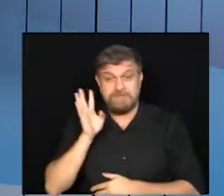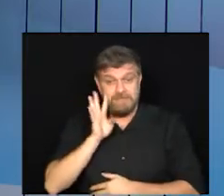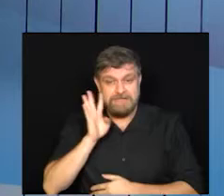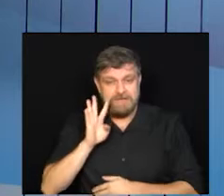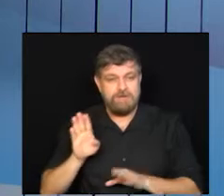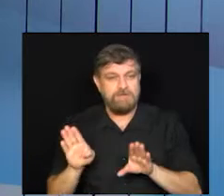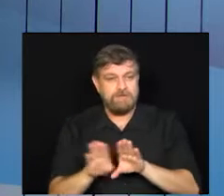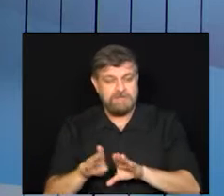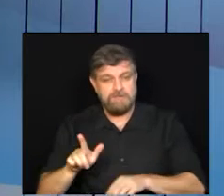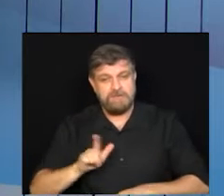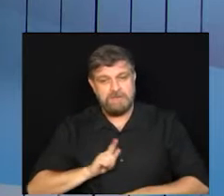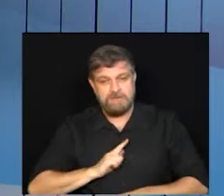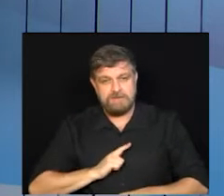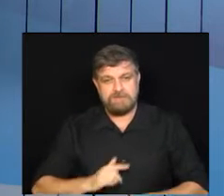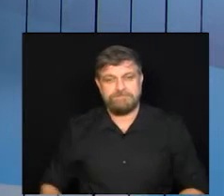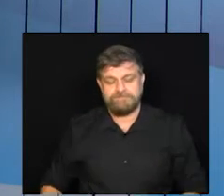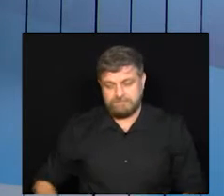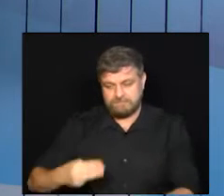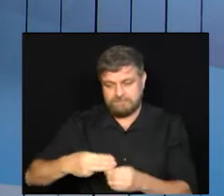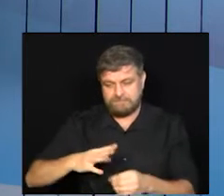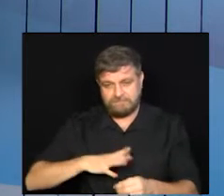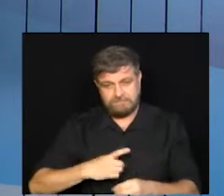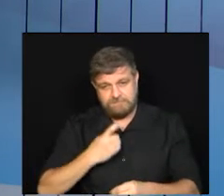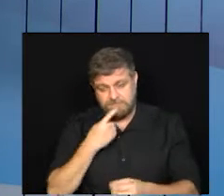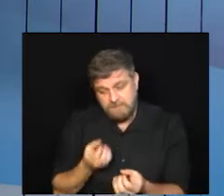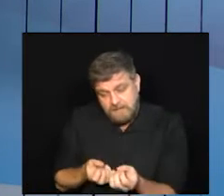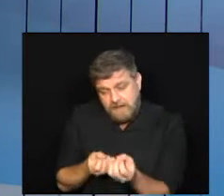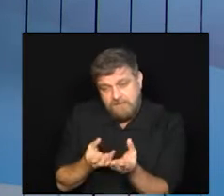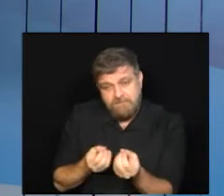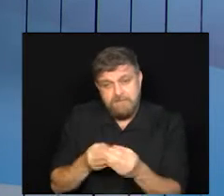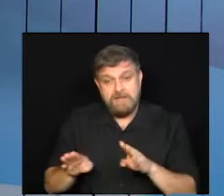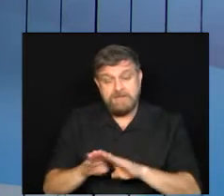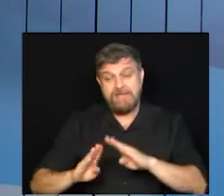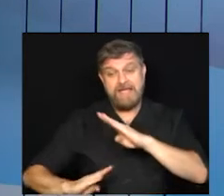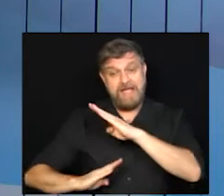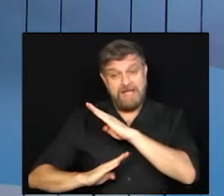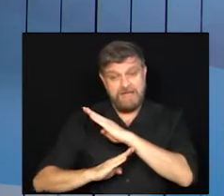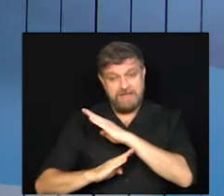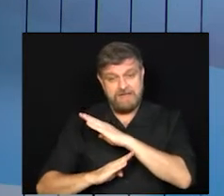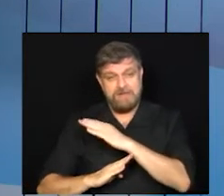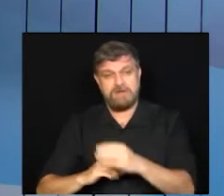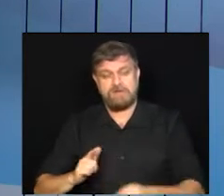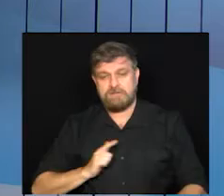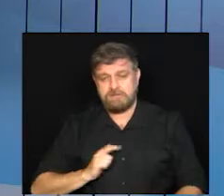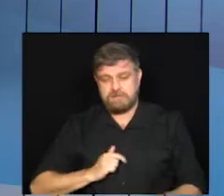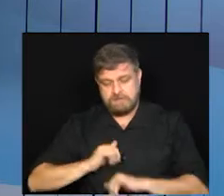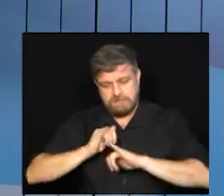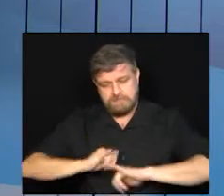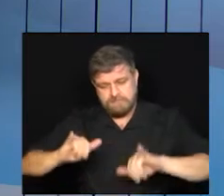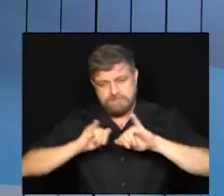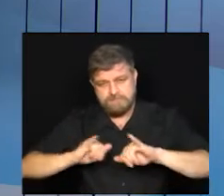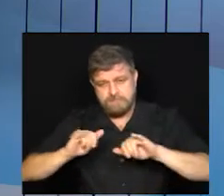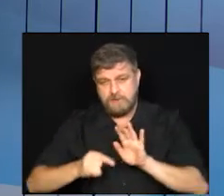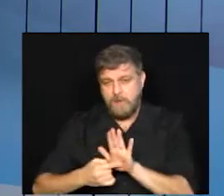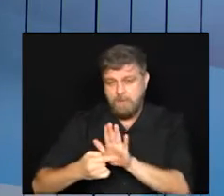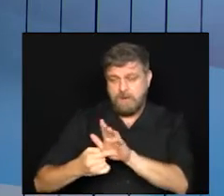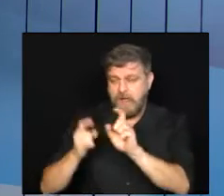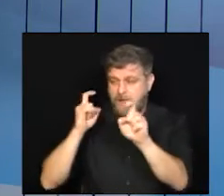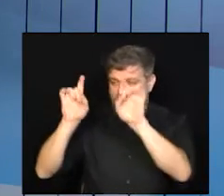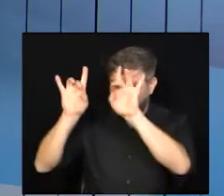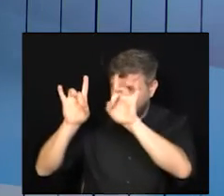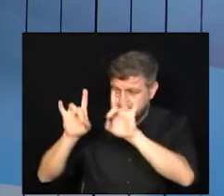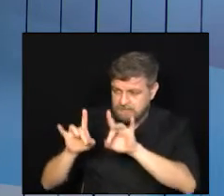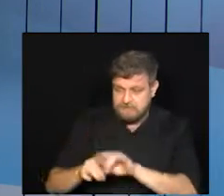Tem também as notícias da Metrópole de Campinas e do Legislativo repercutindo a reunião extraordinária